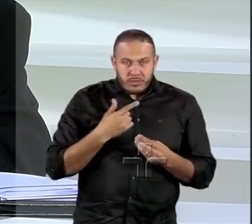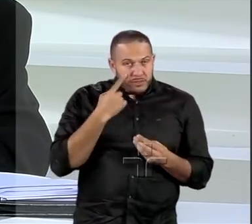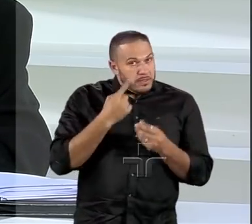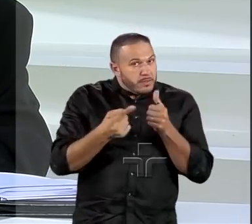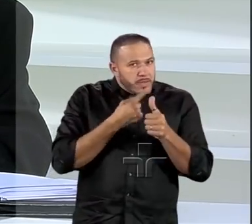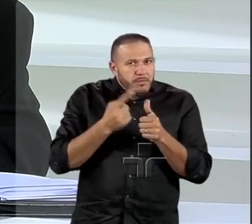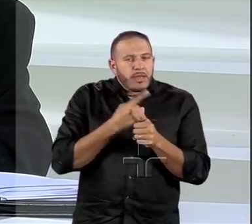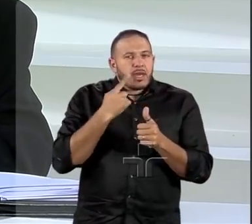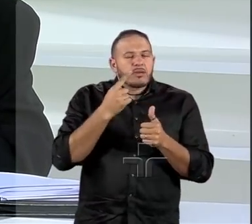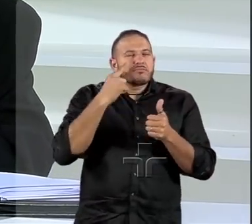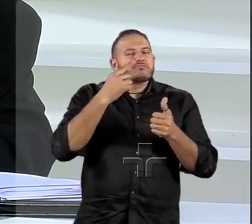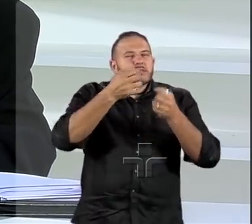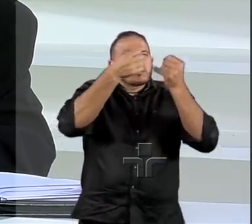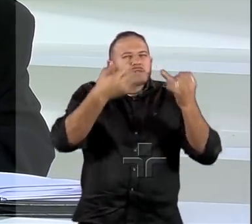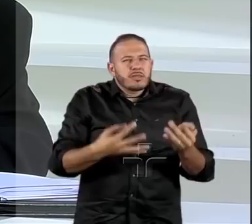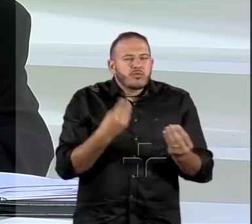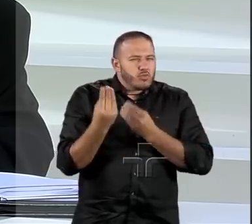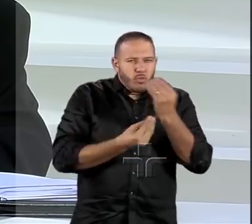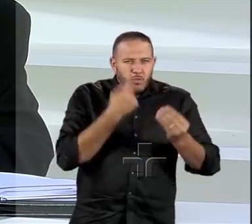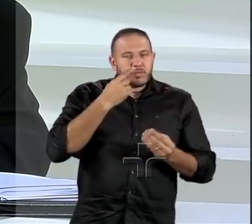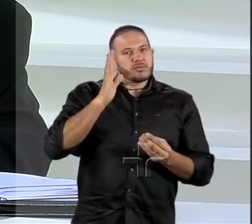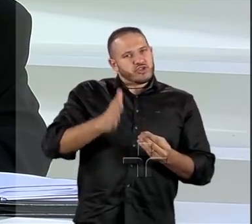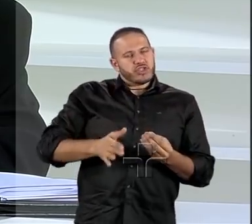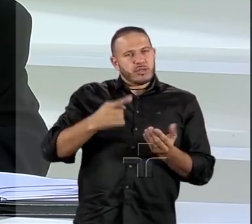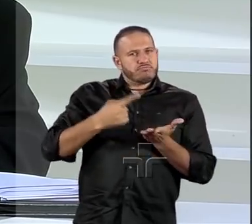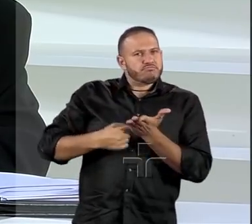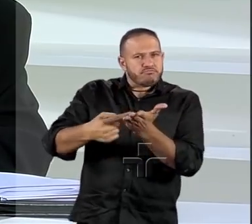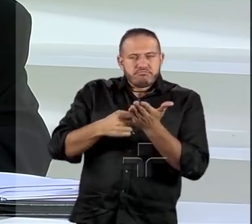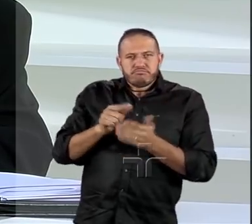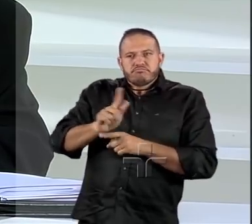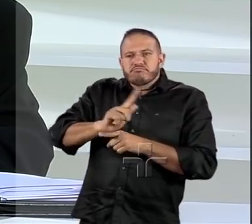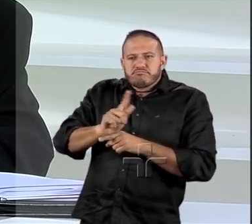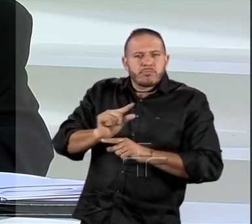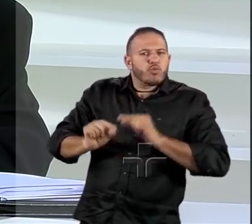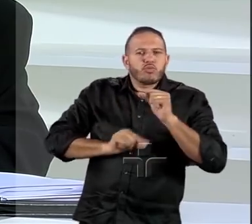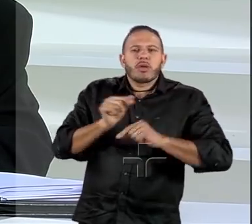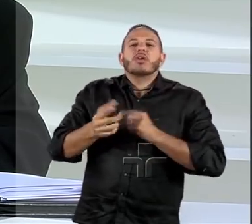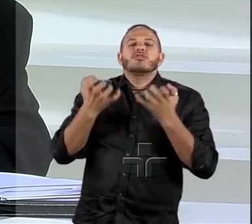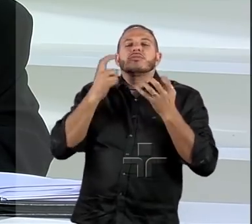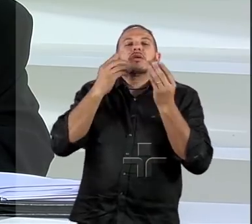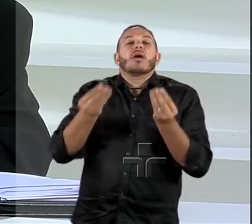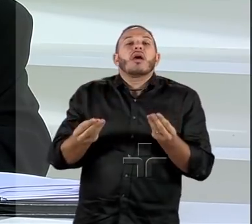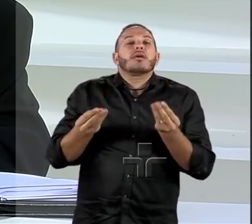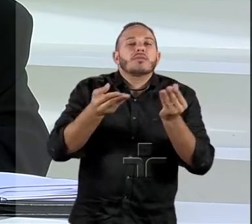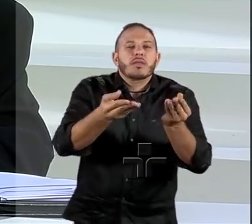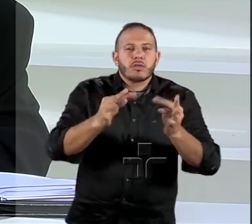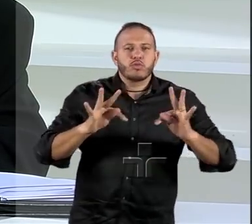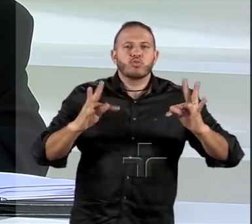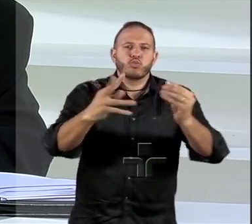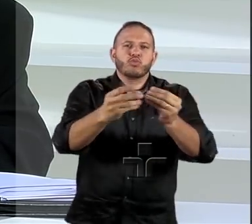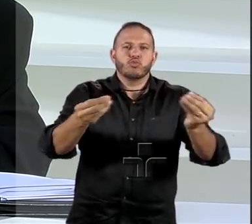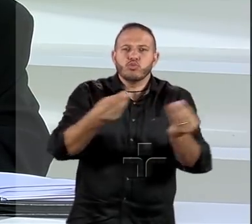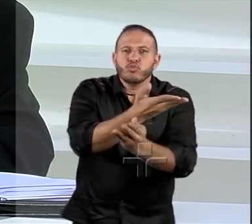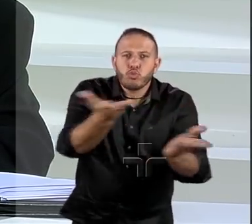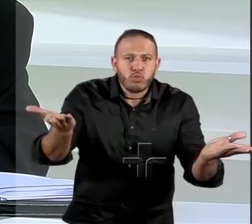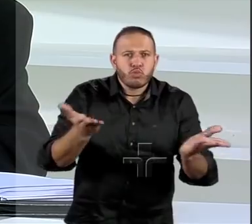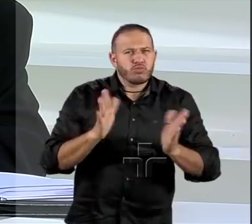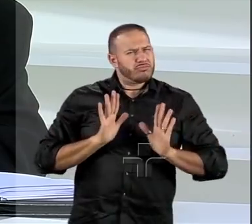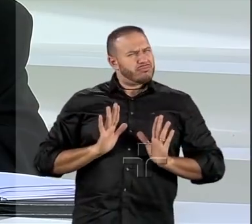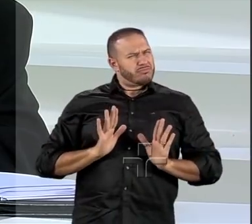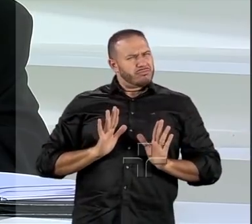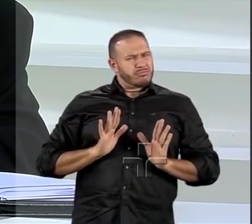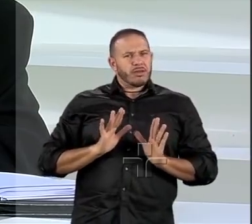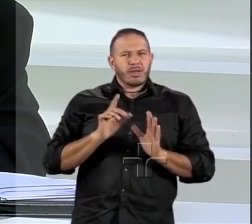que definir, de acordo com a gestão, o que a gente quer dar. Tudo para todos, se nós vamos dar